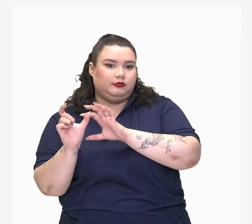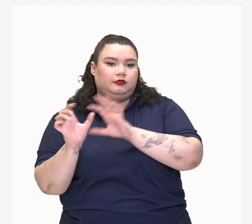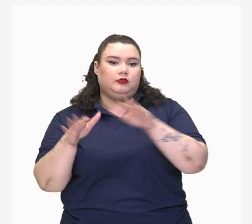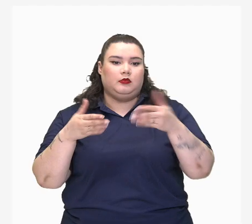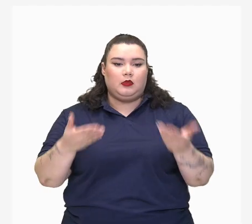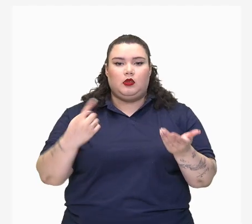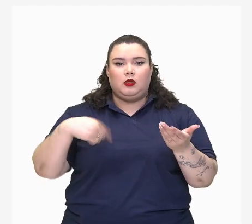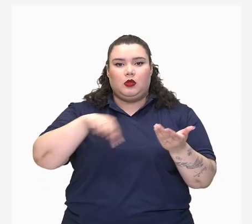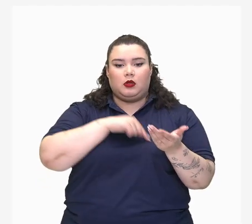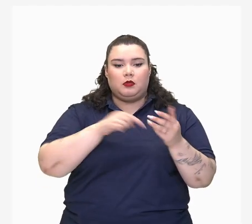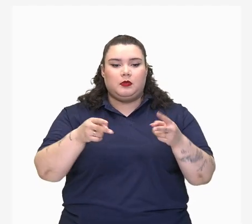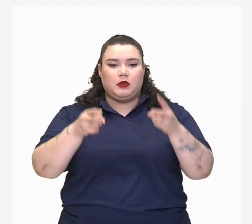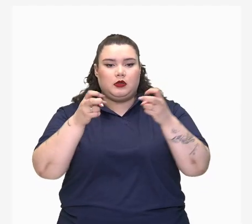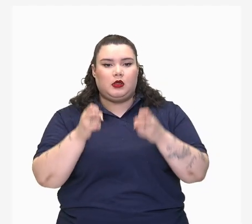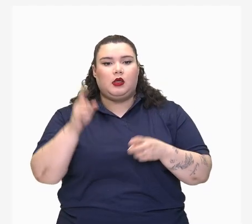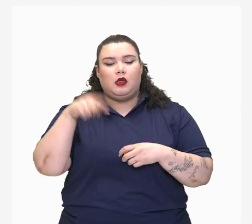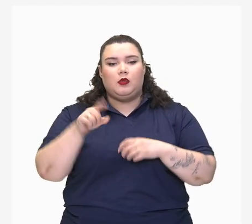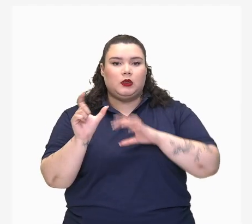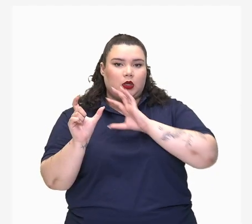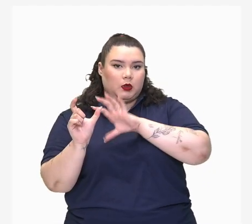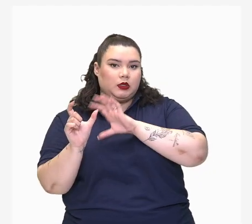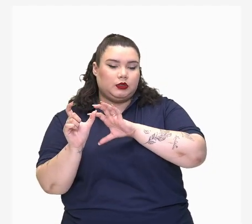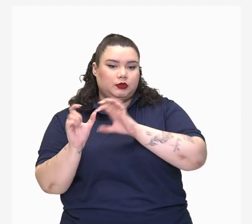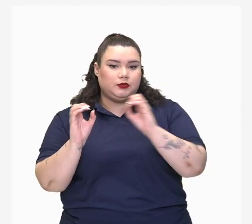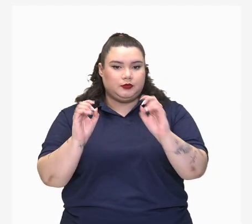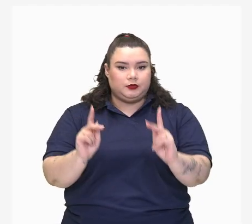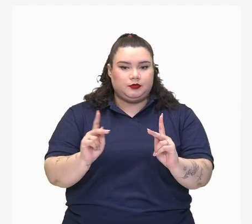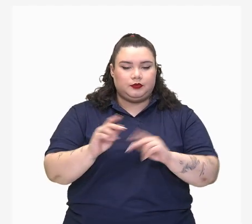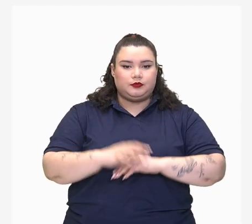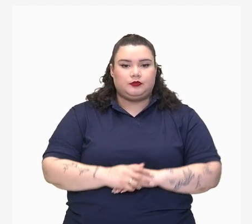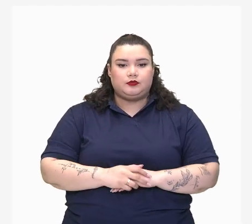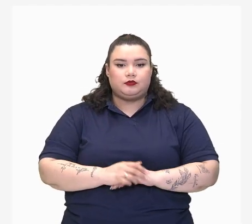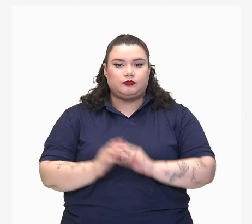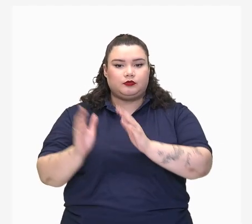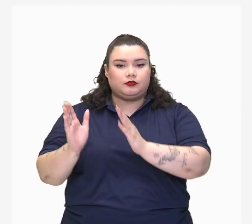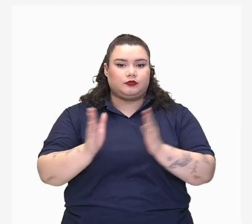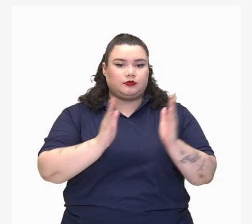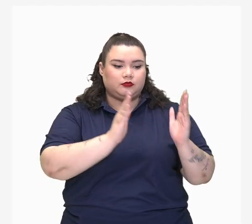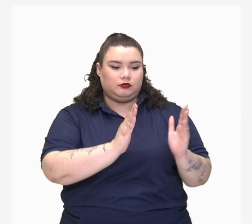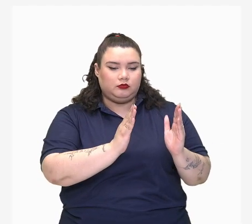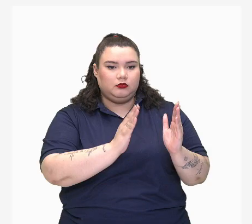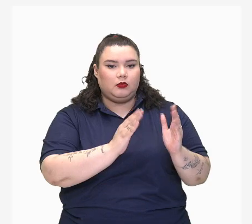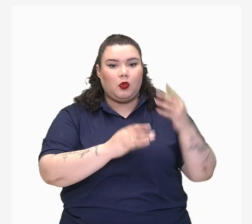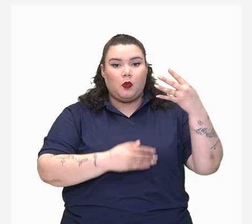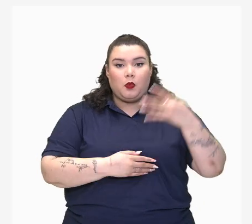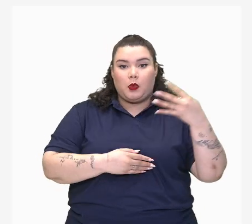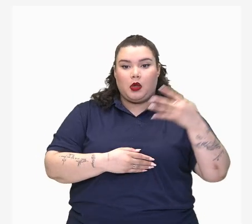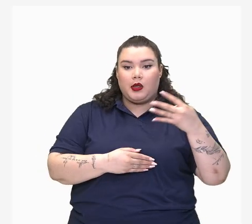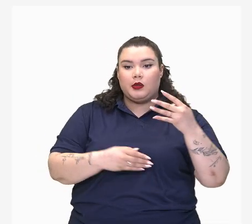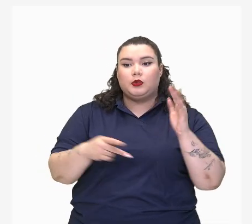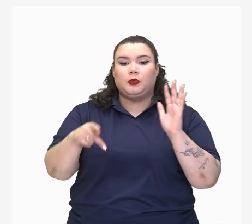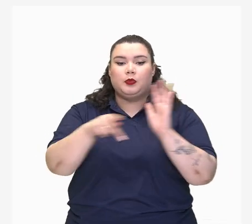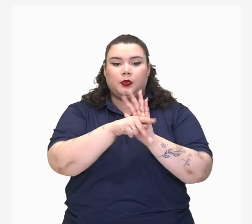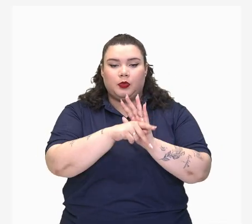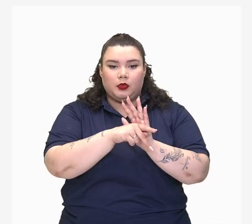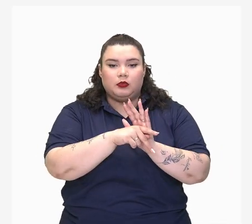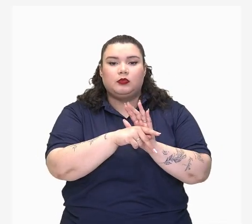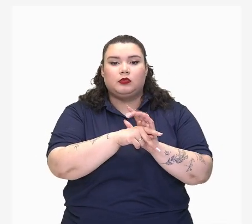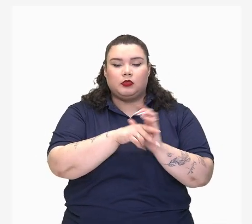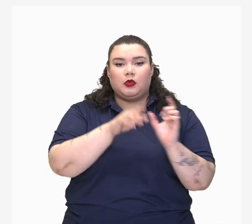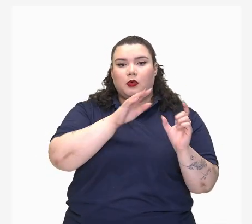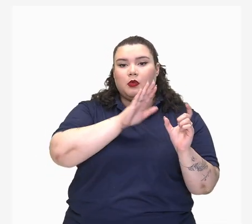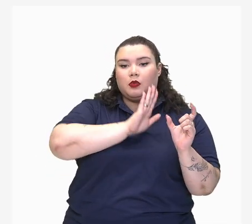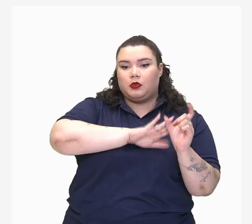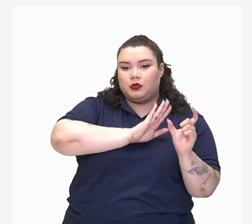nós classificamos como denotativo. Vamos ver a 4 da tabela do